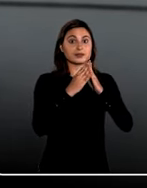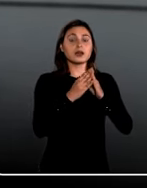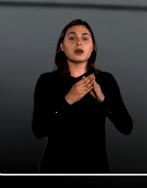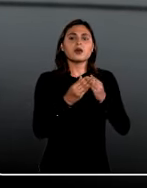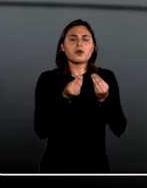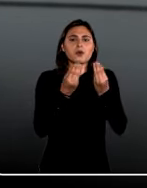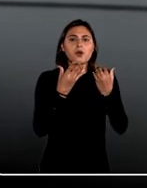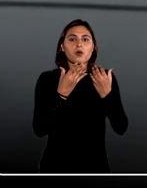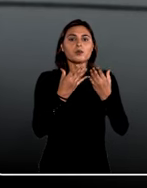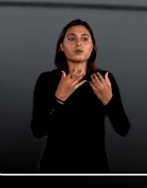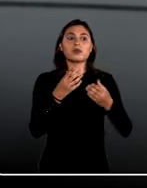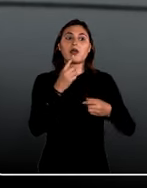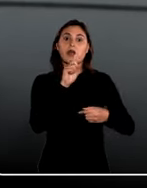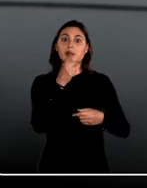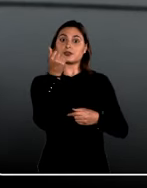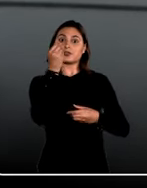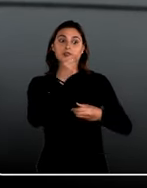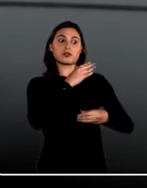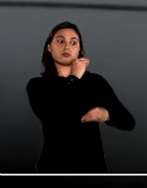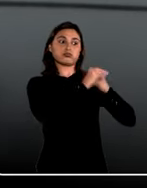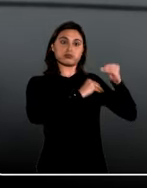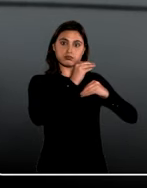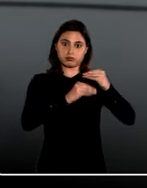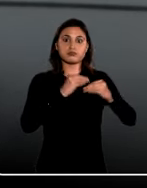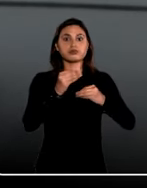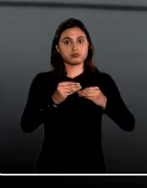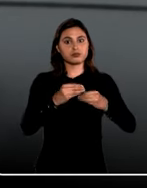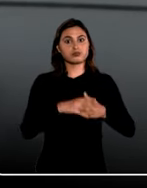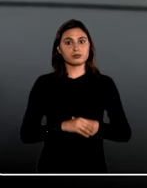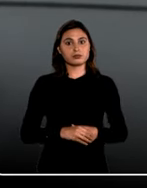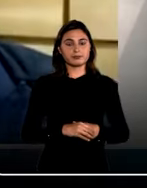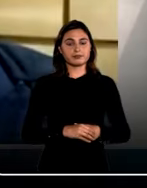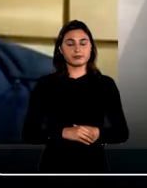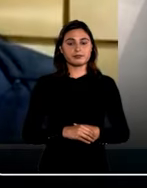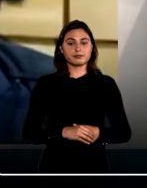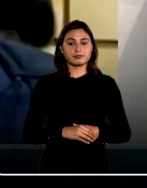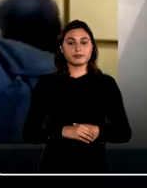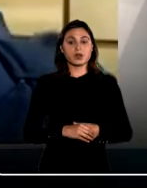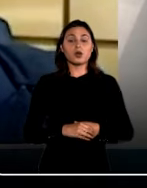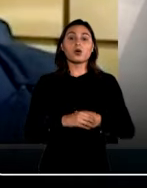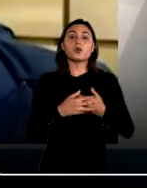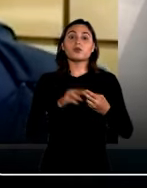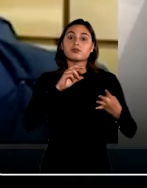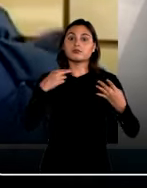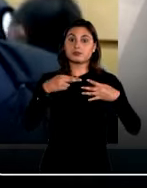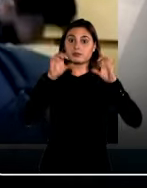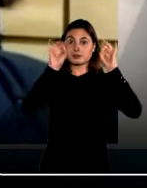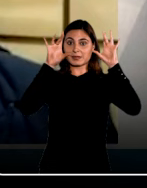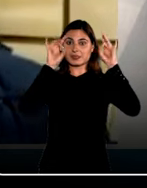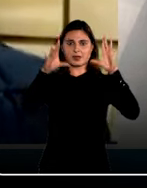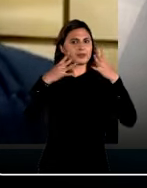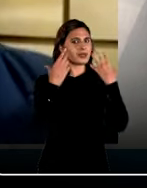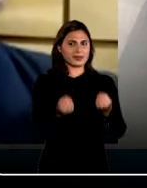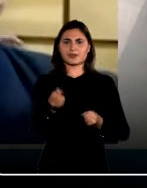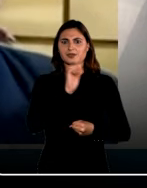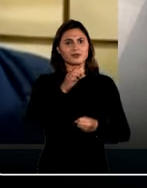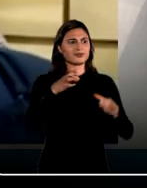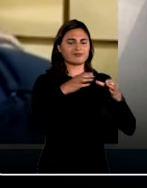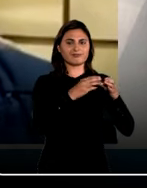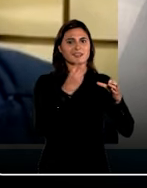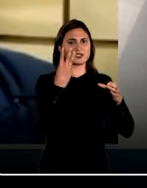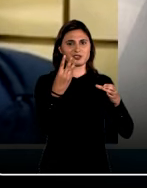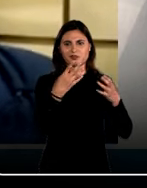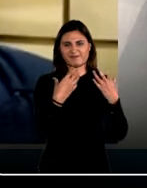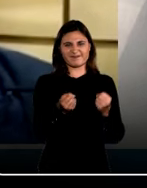quinhão hereditário ainda que não expedido o formal de partilha o recurso especial teve o provimento negado Pela